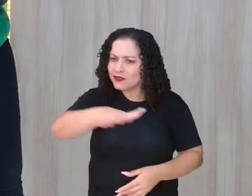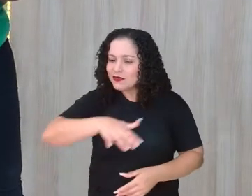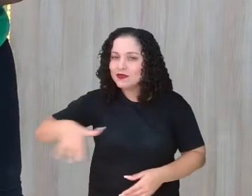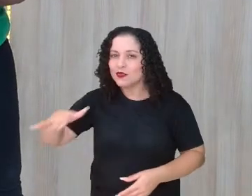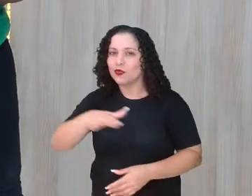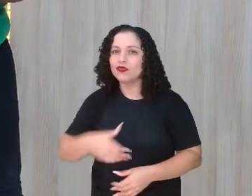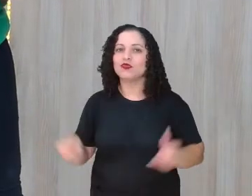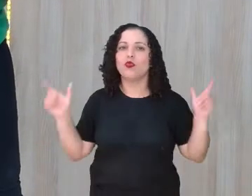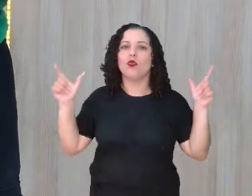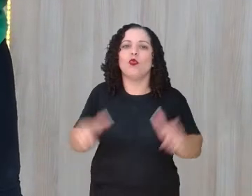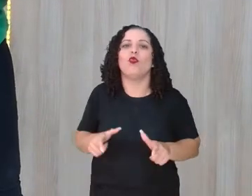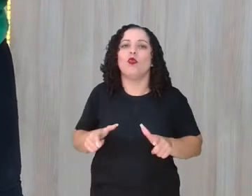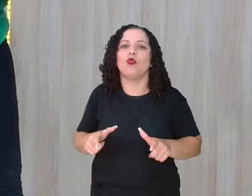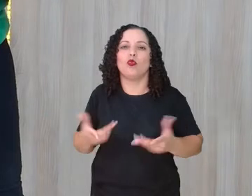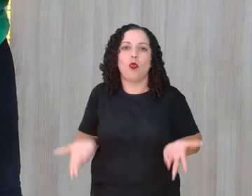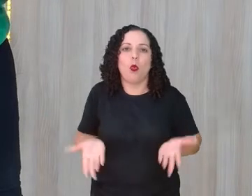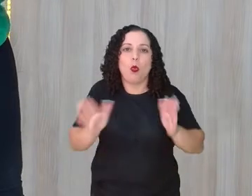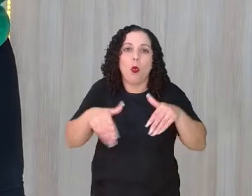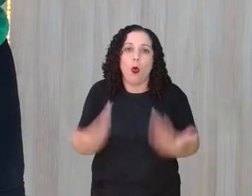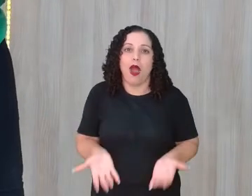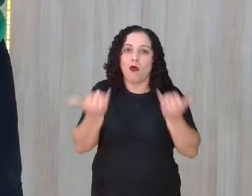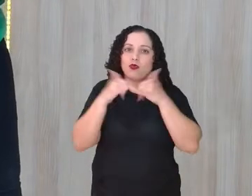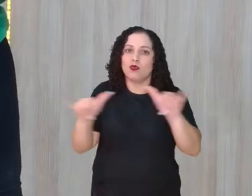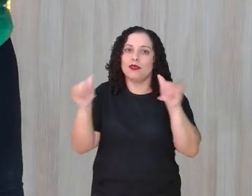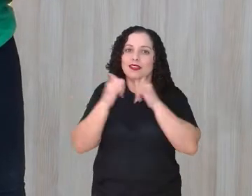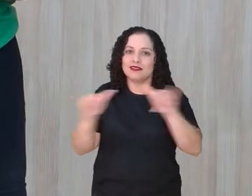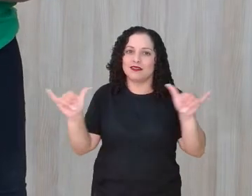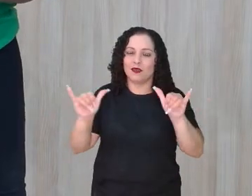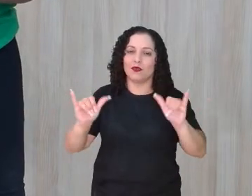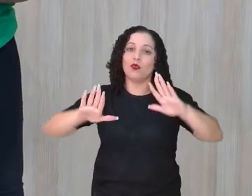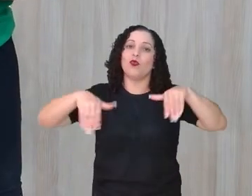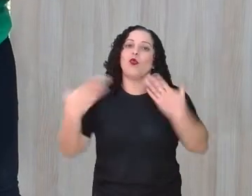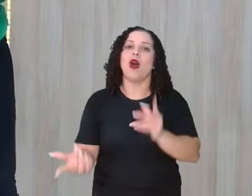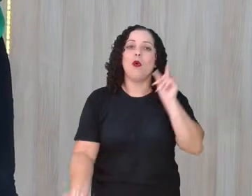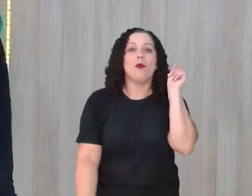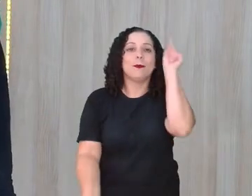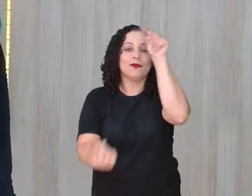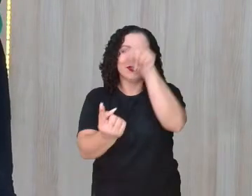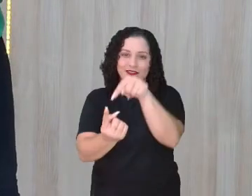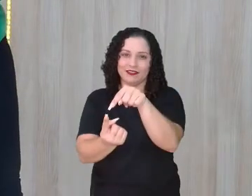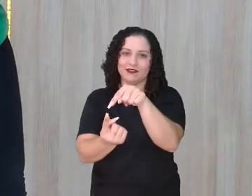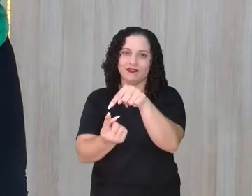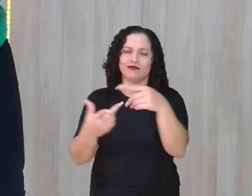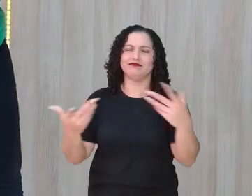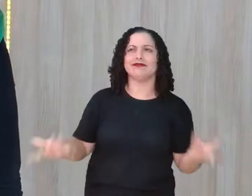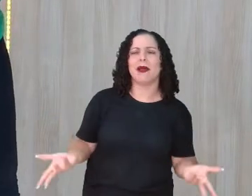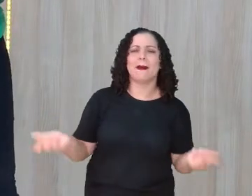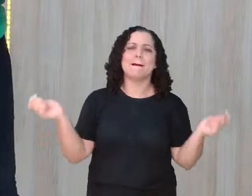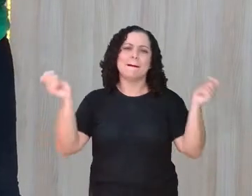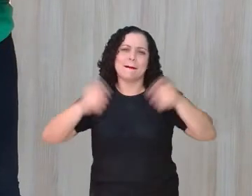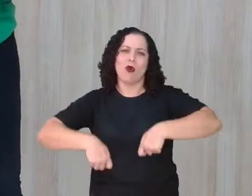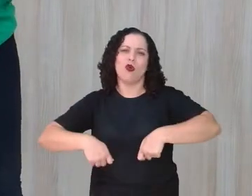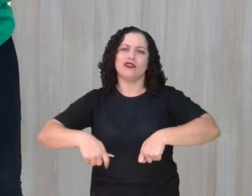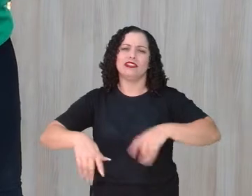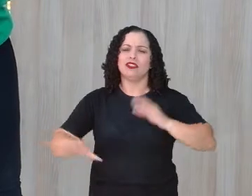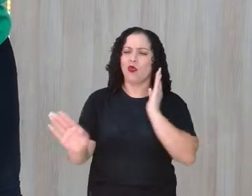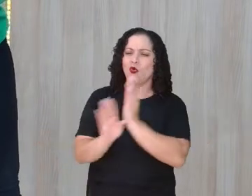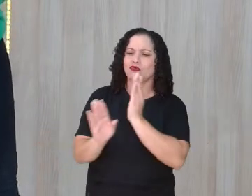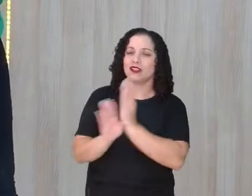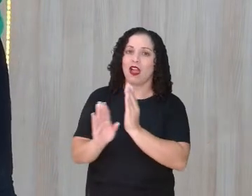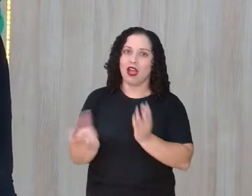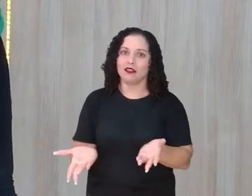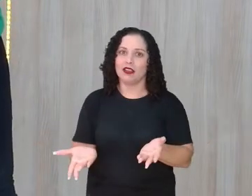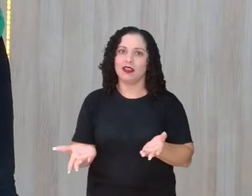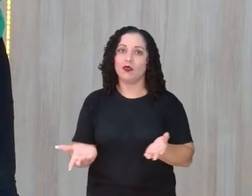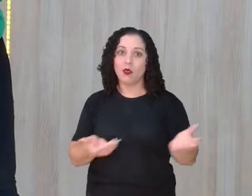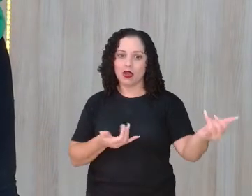está publicada, certo? E depende do objetivo. Professora, então a gente pode encontrar uma notícia com a linguagem